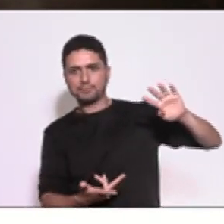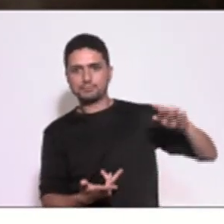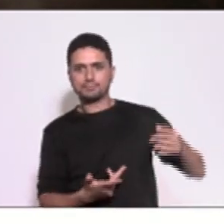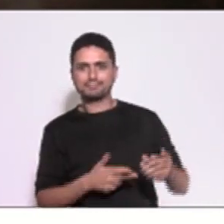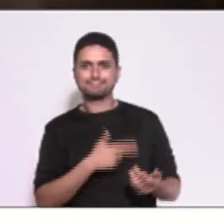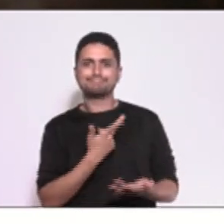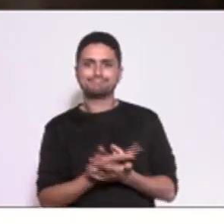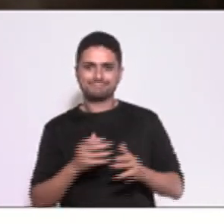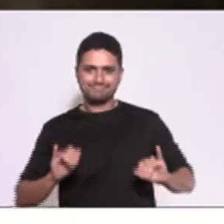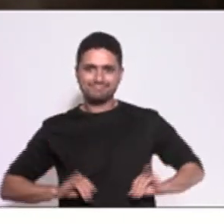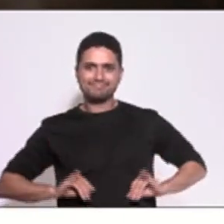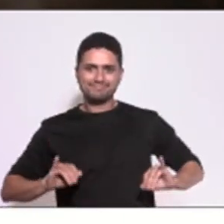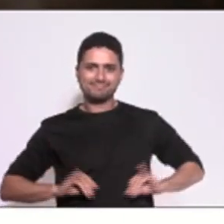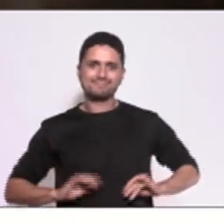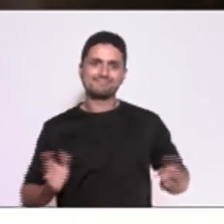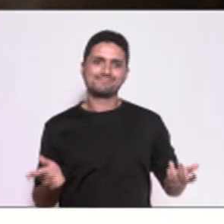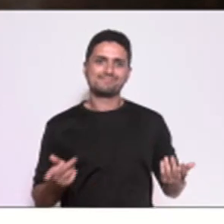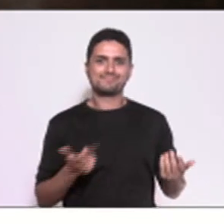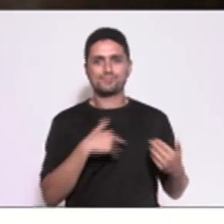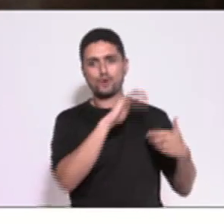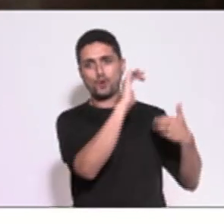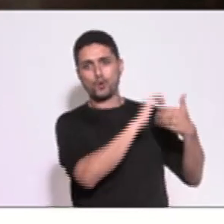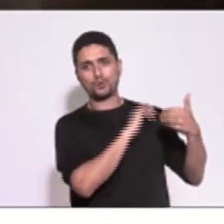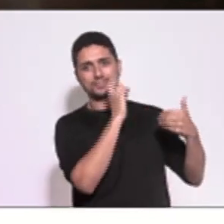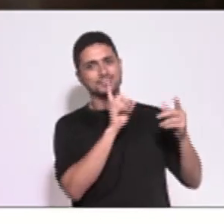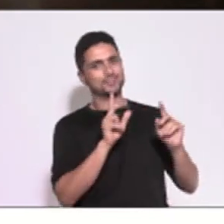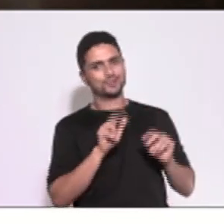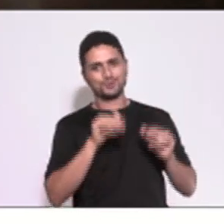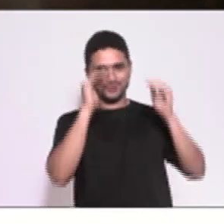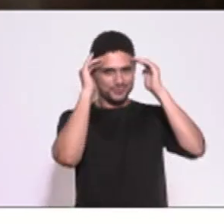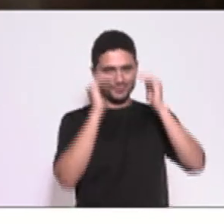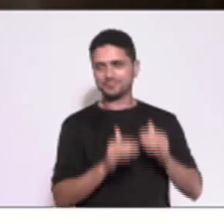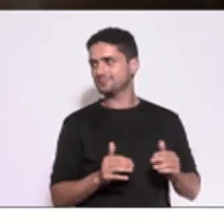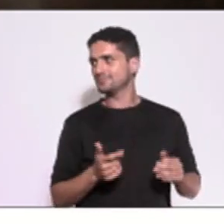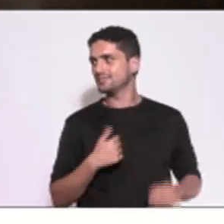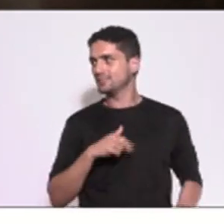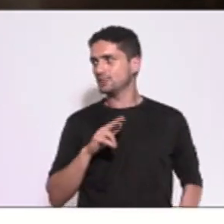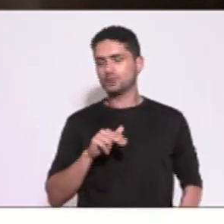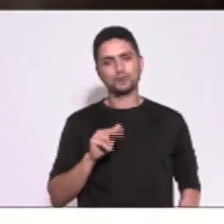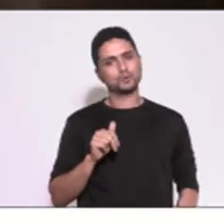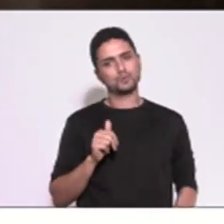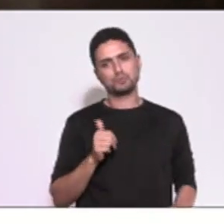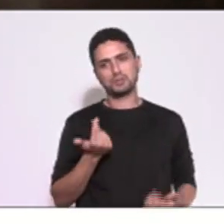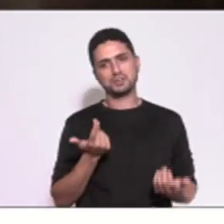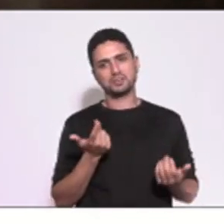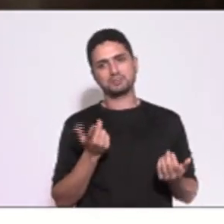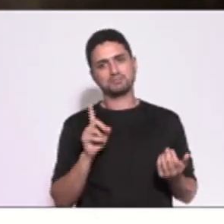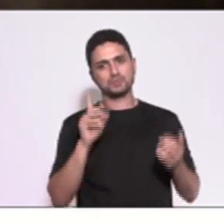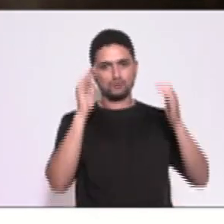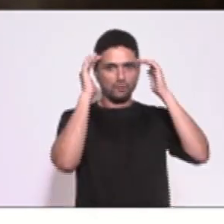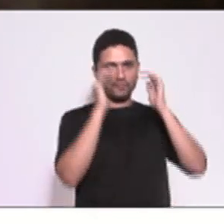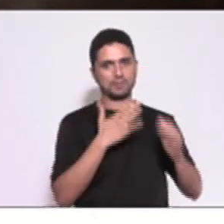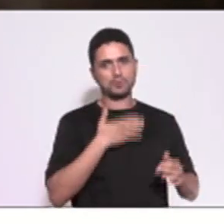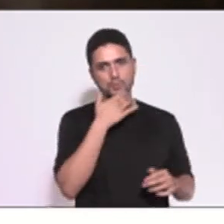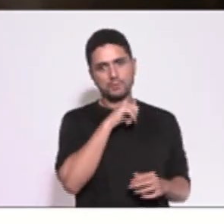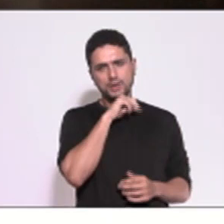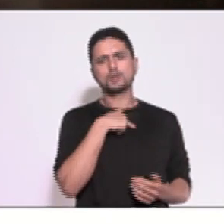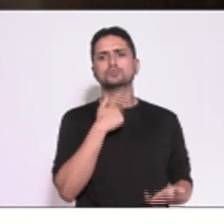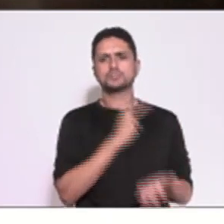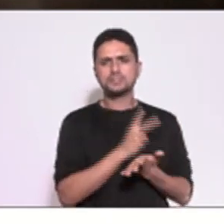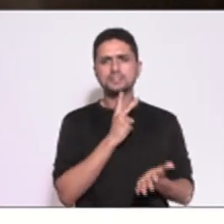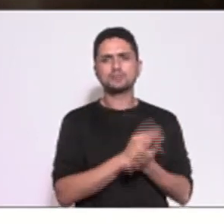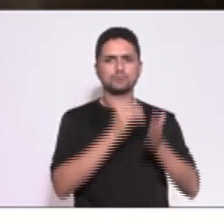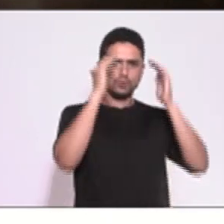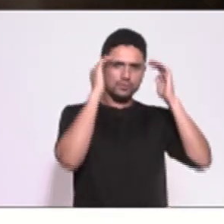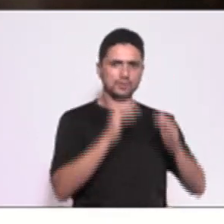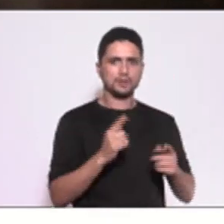Esse conselho eu nunca segui. Eu nunca deixei de confiar no meu pai, porque o meu coração sabe